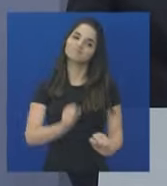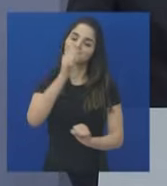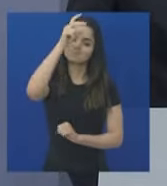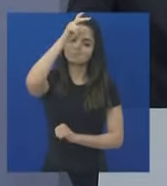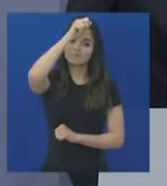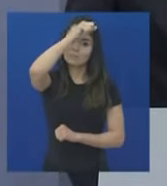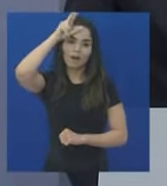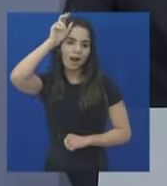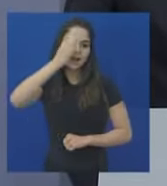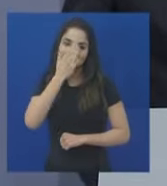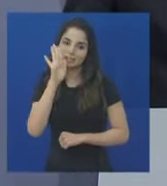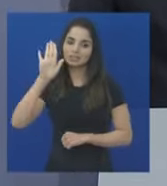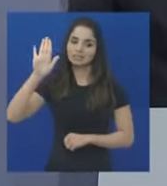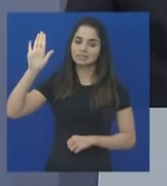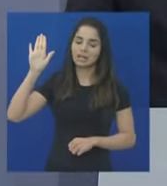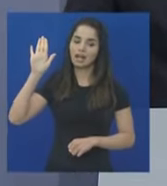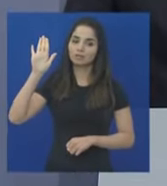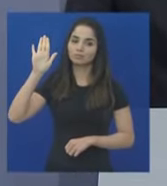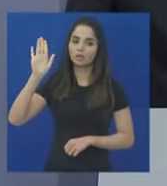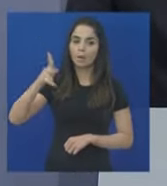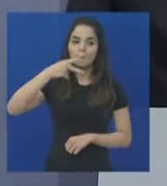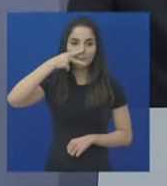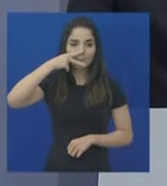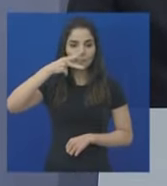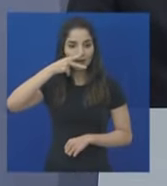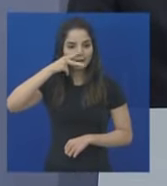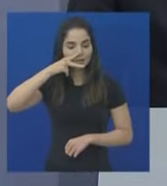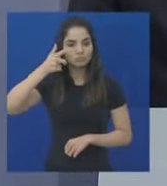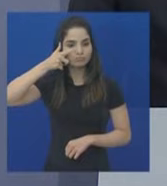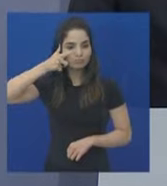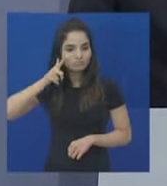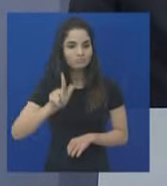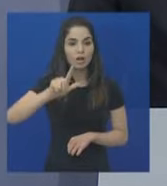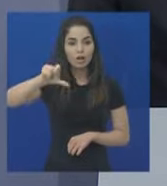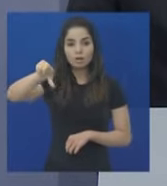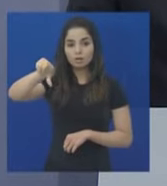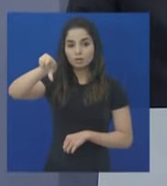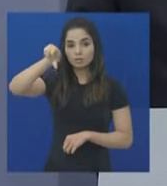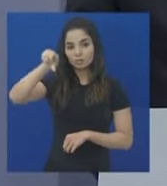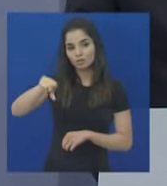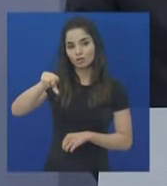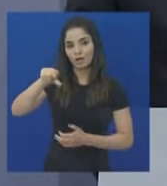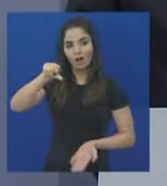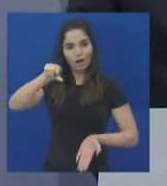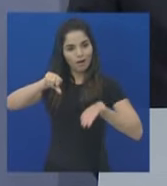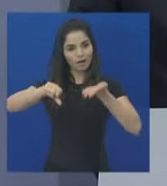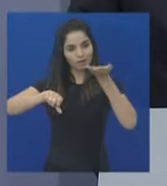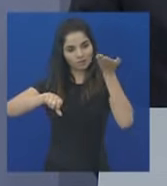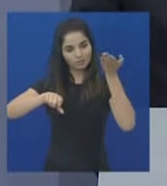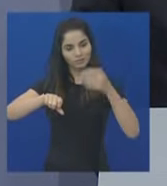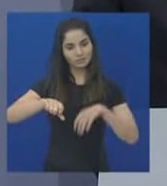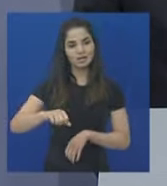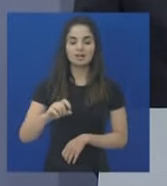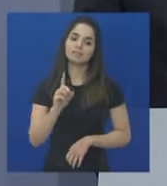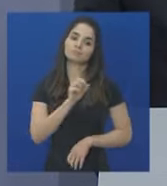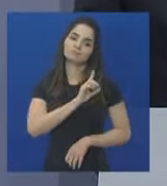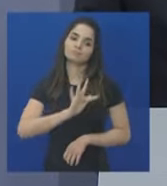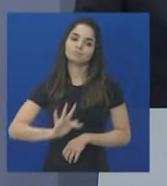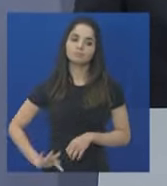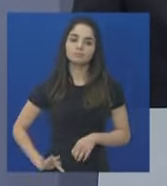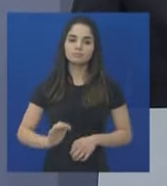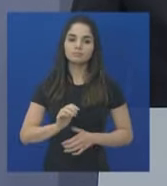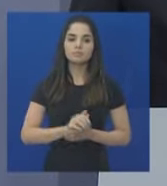debate os candidatos de partidos e coligações com representatividade superior a nove deputados na Câmara Federal.